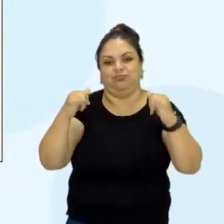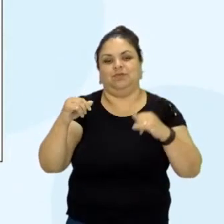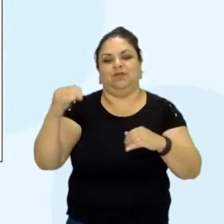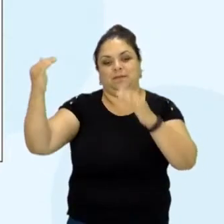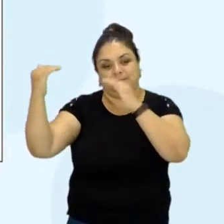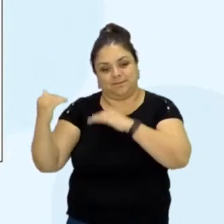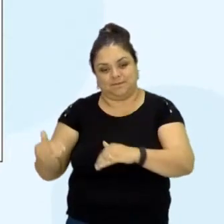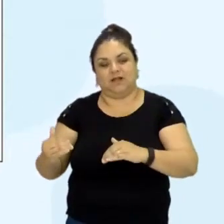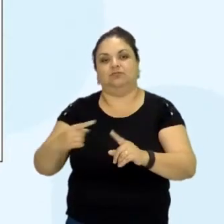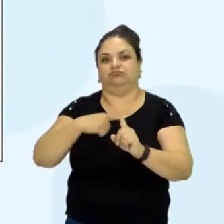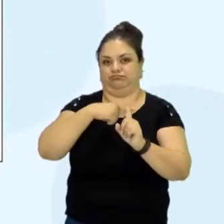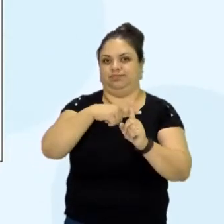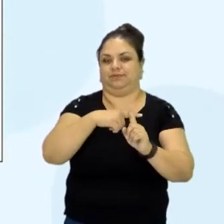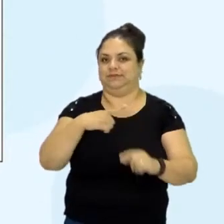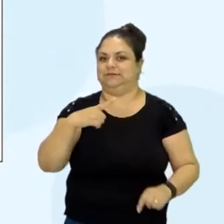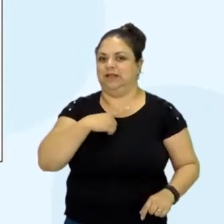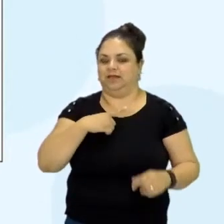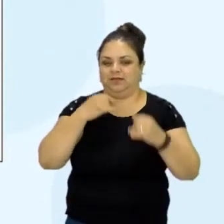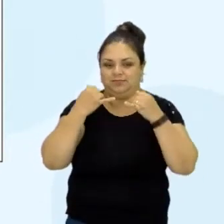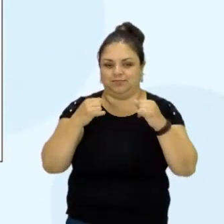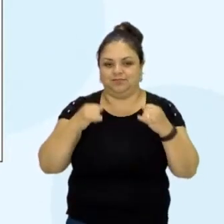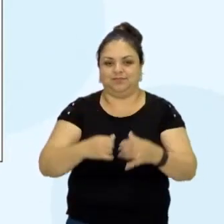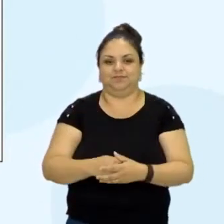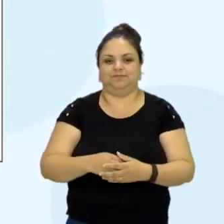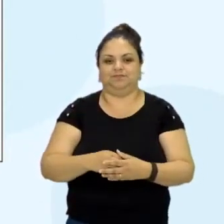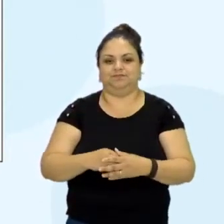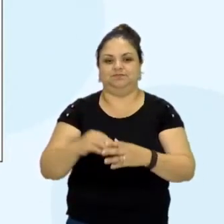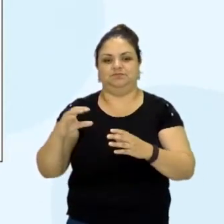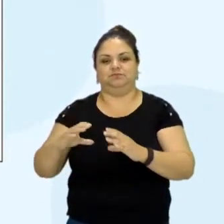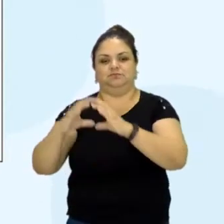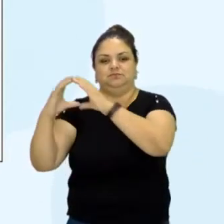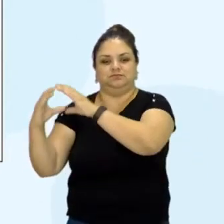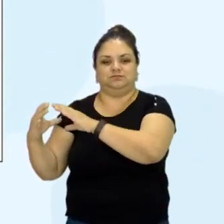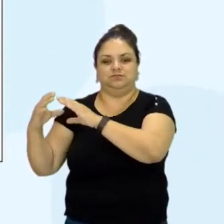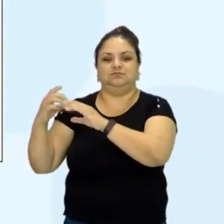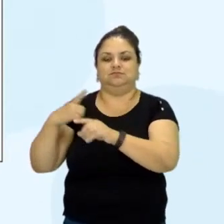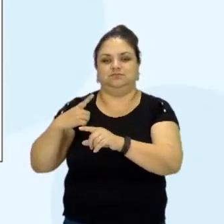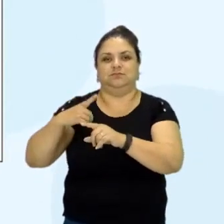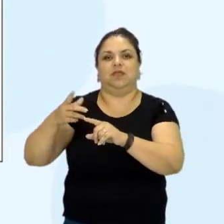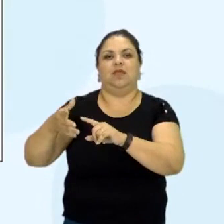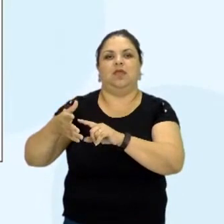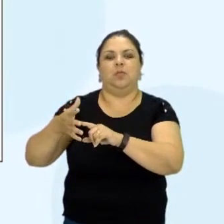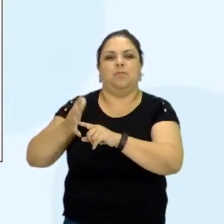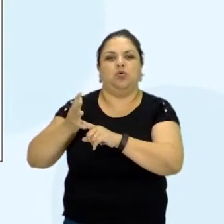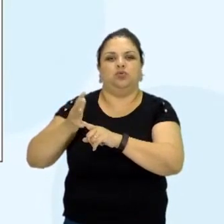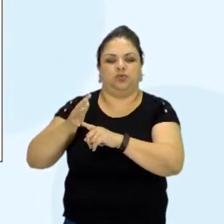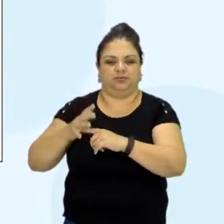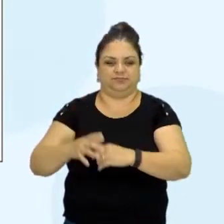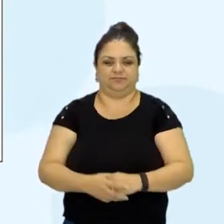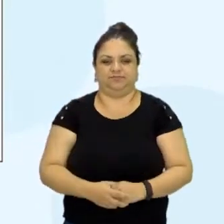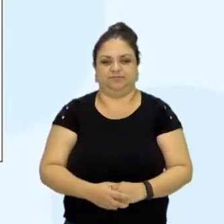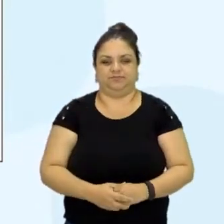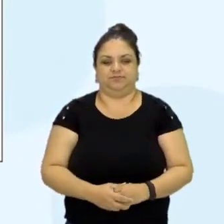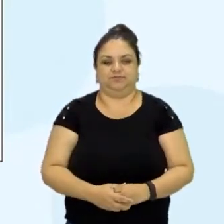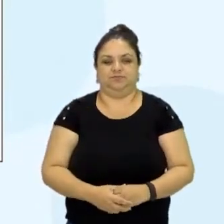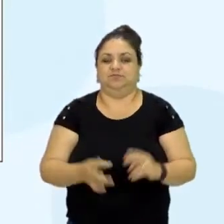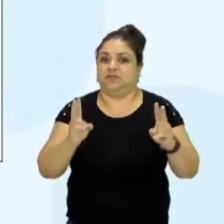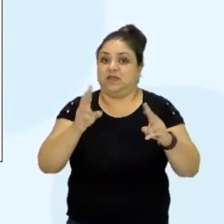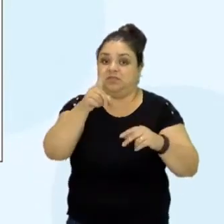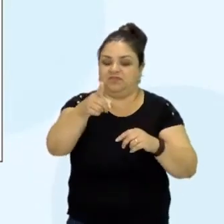aqui a gente tem o motor. Um adendo, sempre que você for colocar um interruptor,